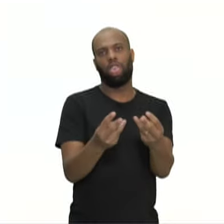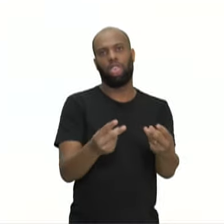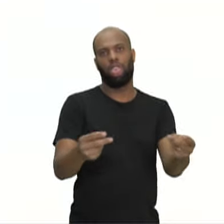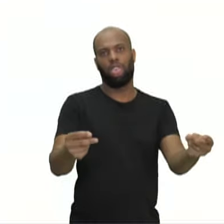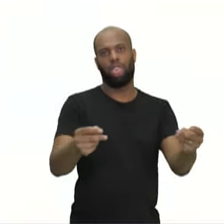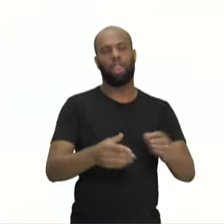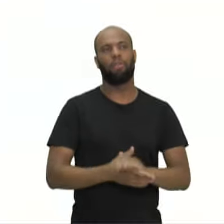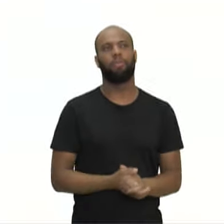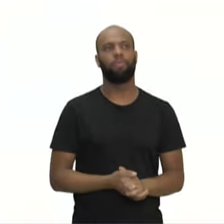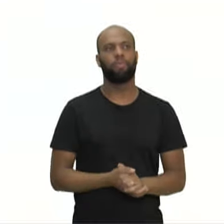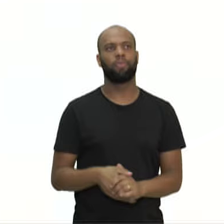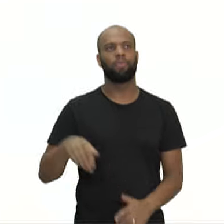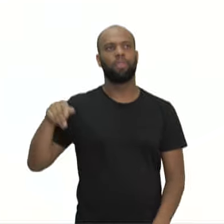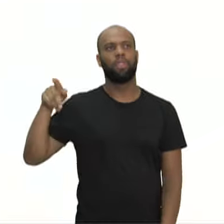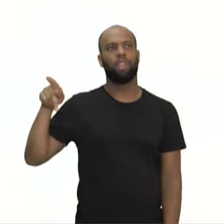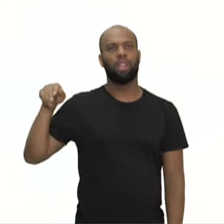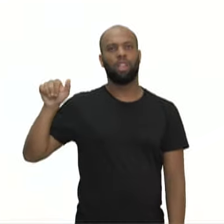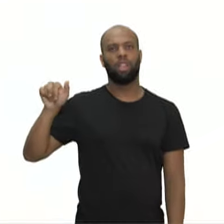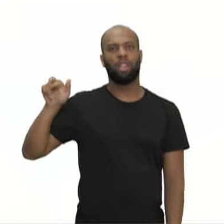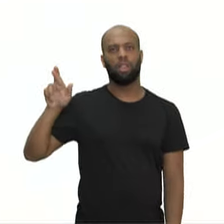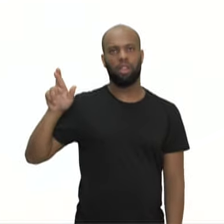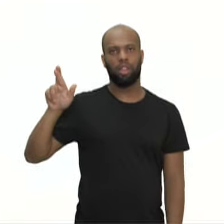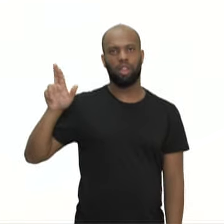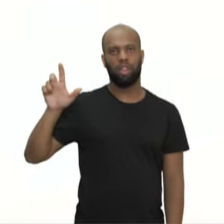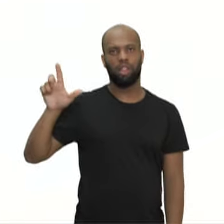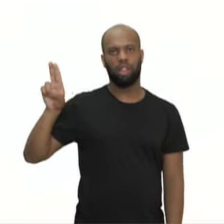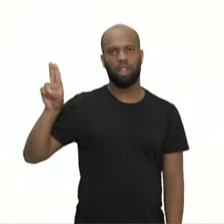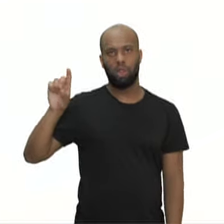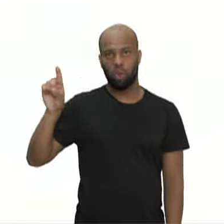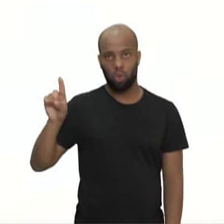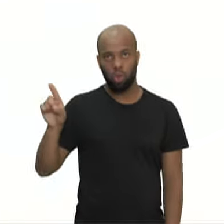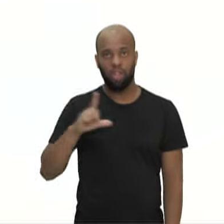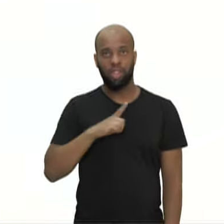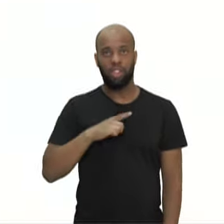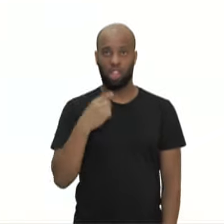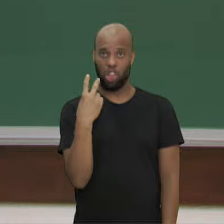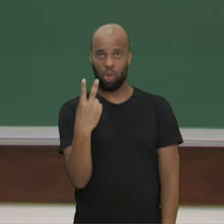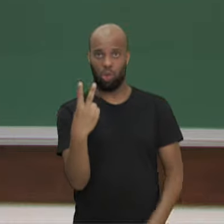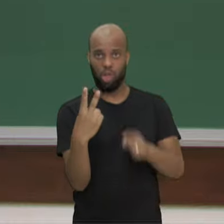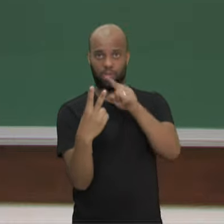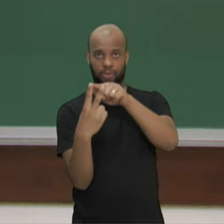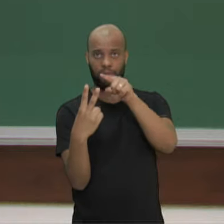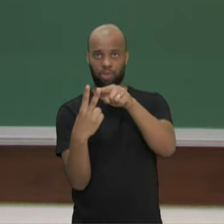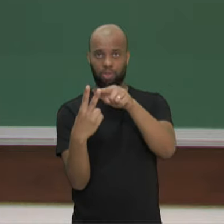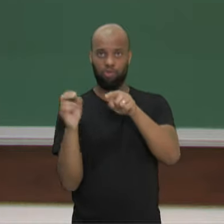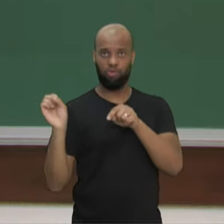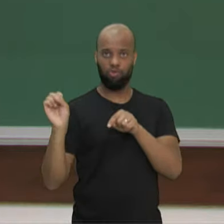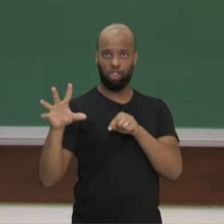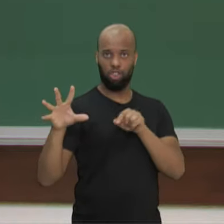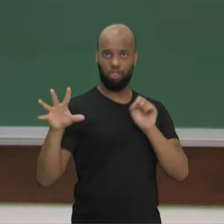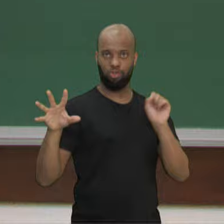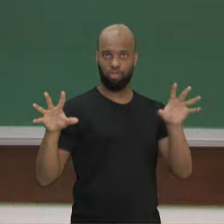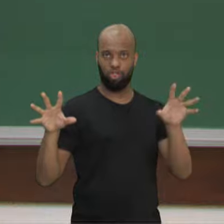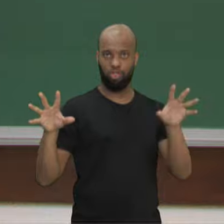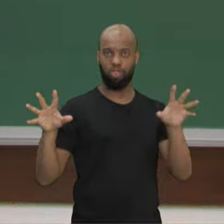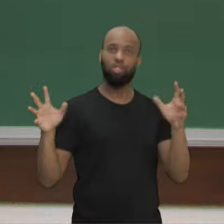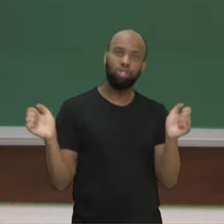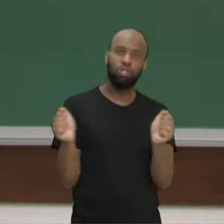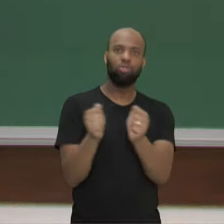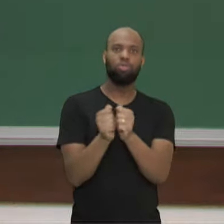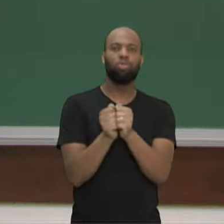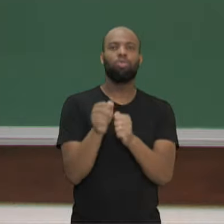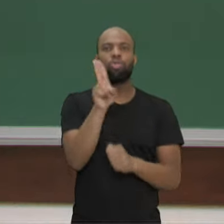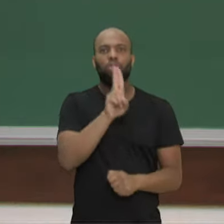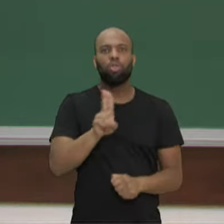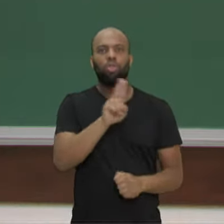Par luz, né? A luz par, ela funciona em dupla, é ligada para fazer uma luz geral. Então, são dois focos, né, que vão funcionar para